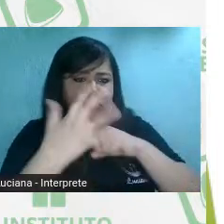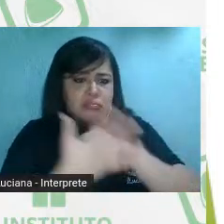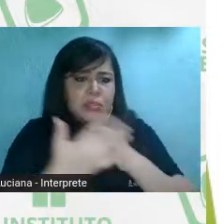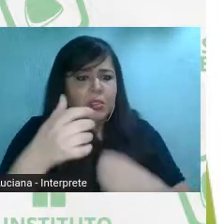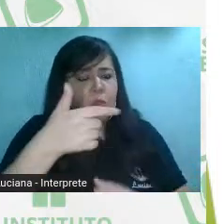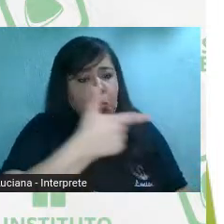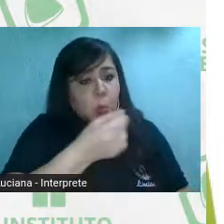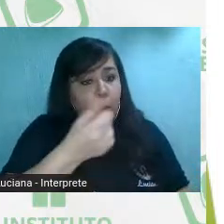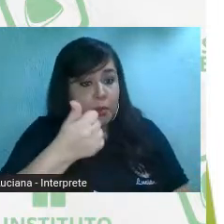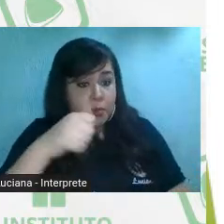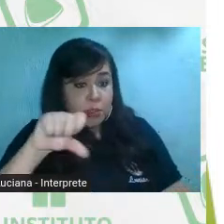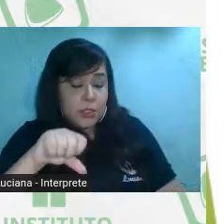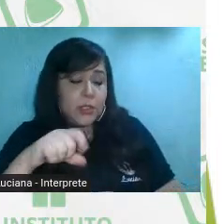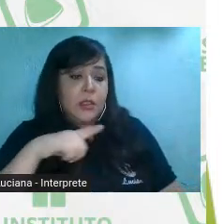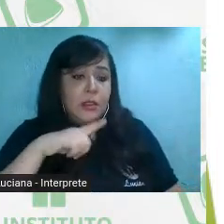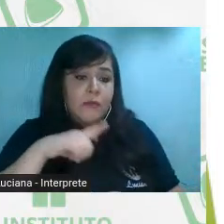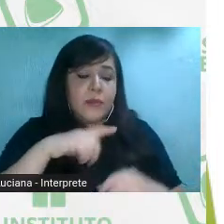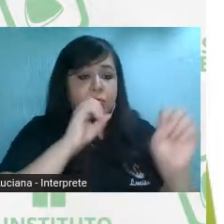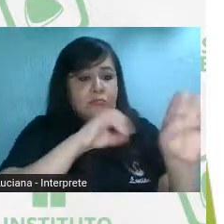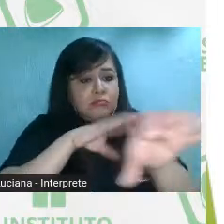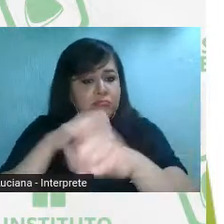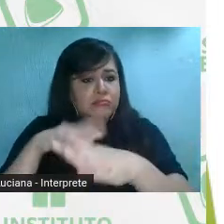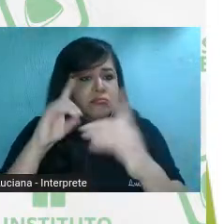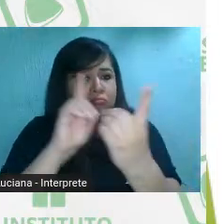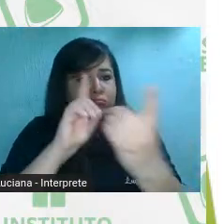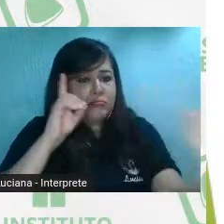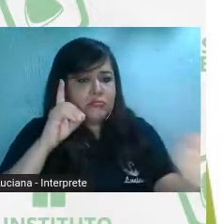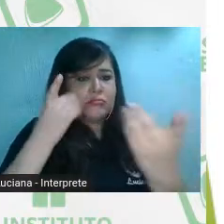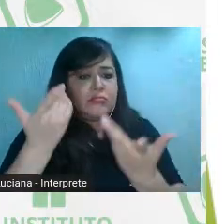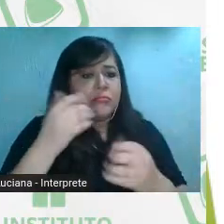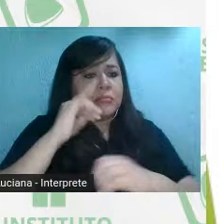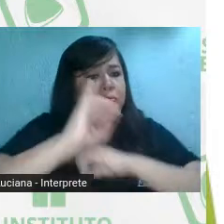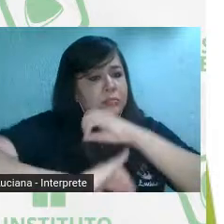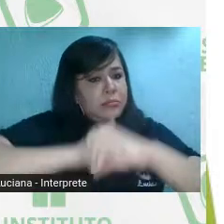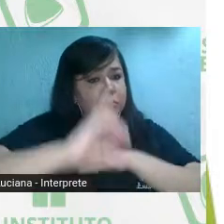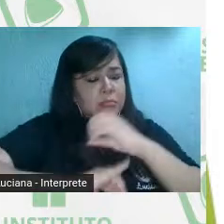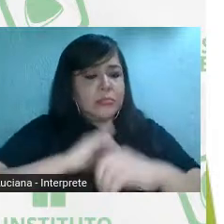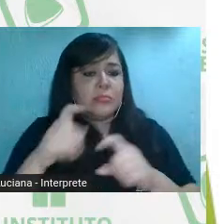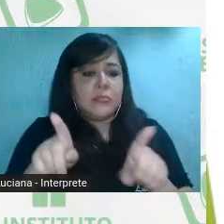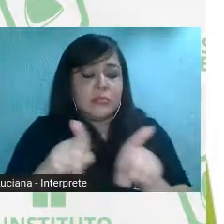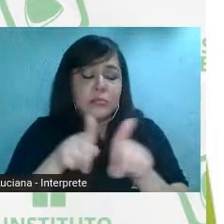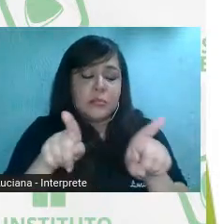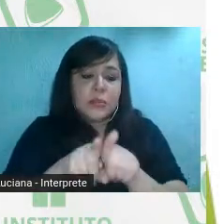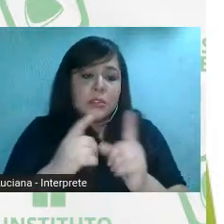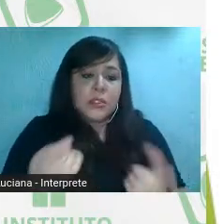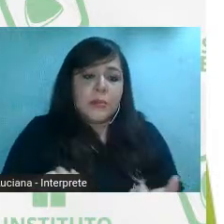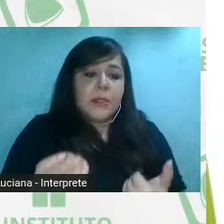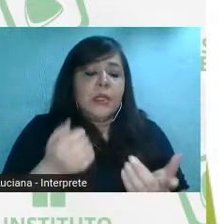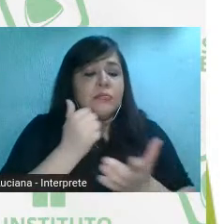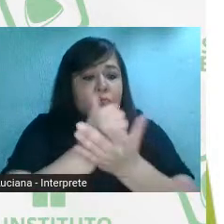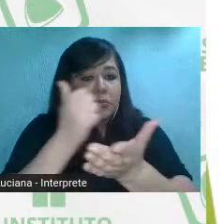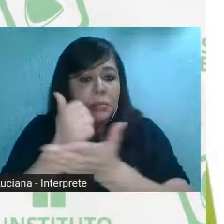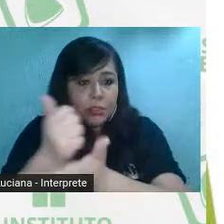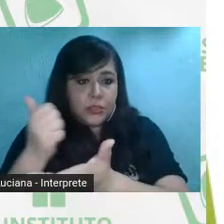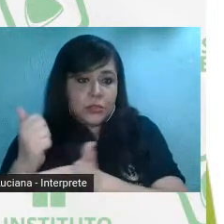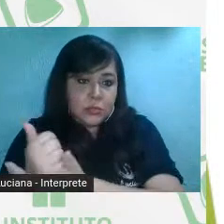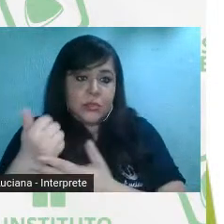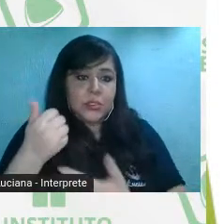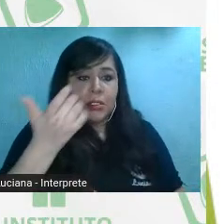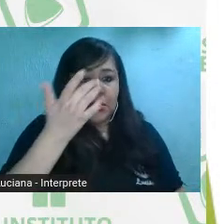forma remota, por meio de ferramentas tecnológicas, né, para auxiliar a relação bolsistas e sala de aula. Então,